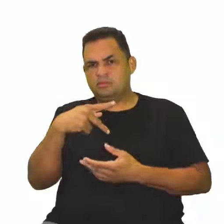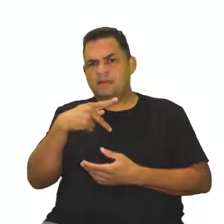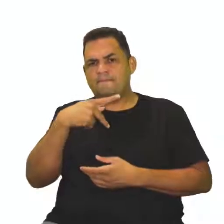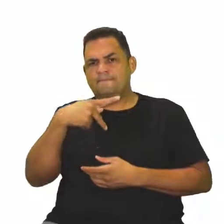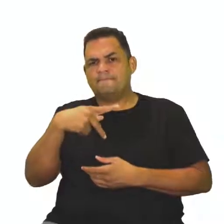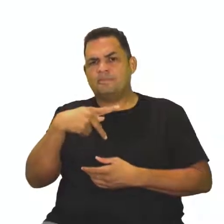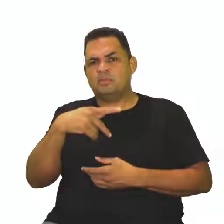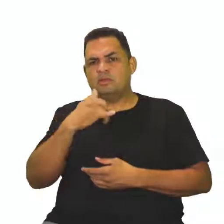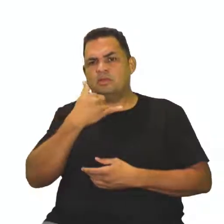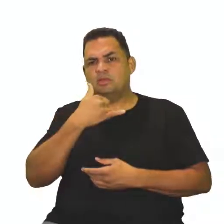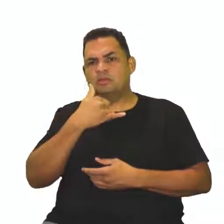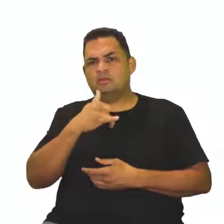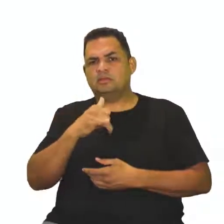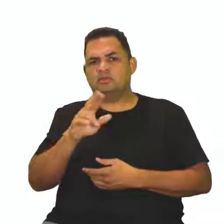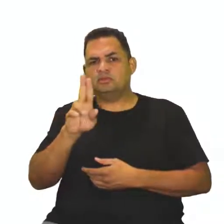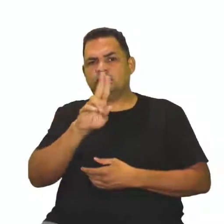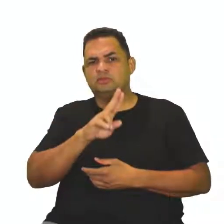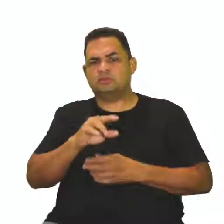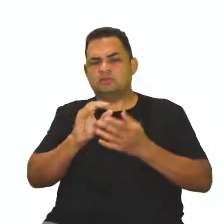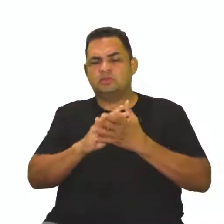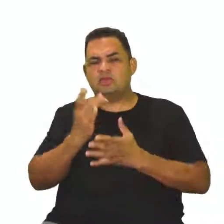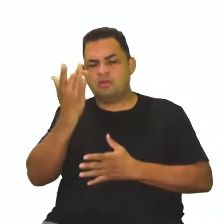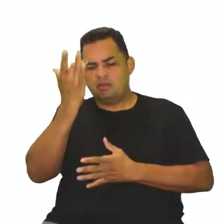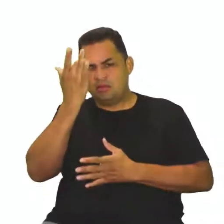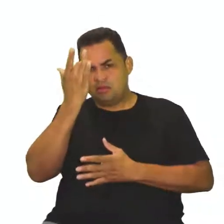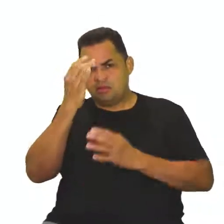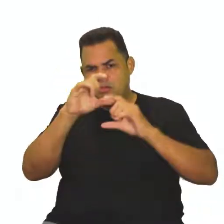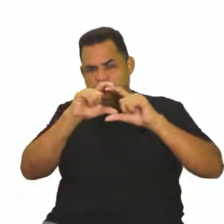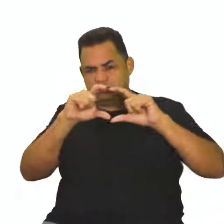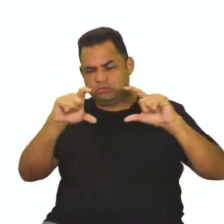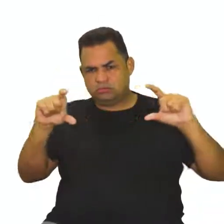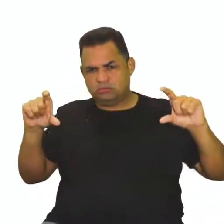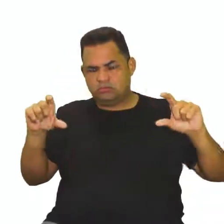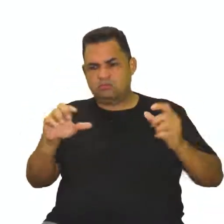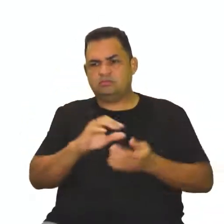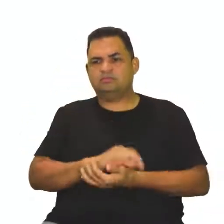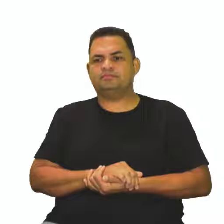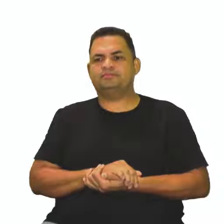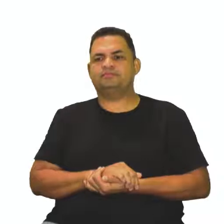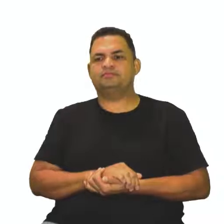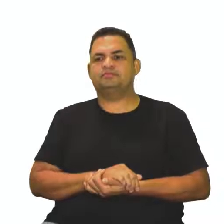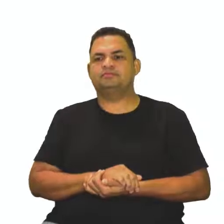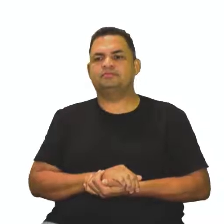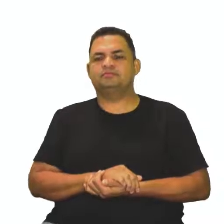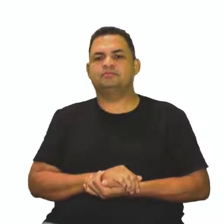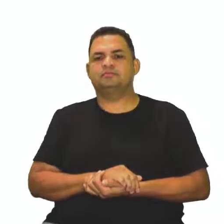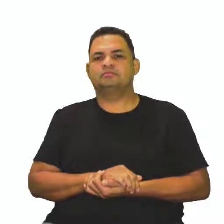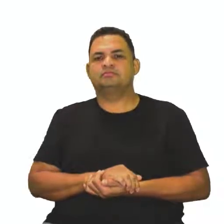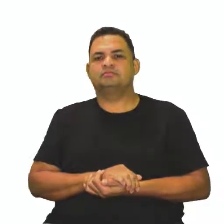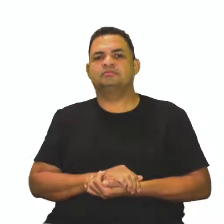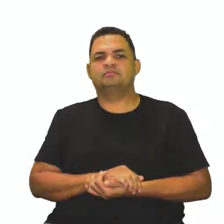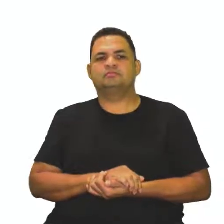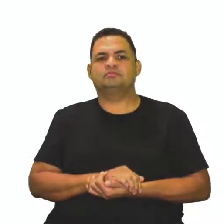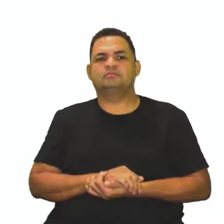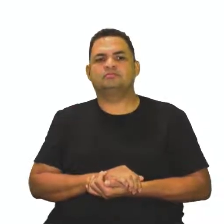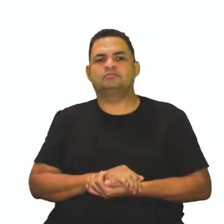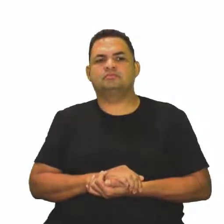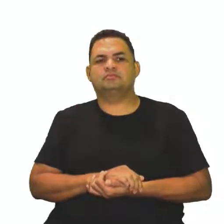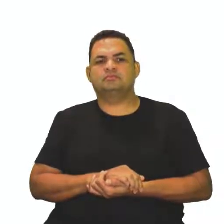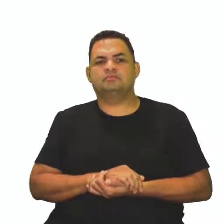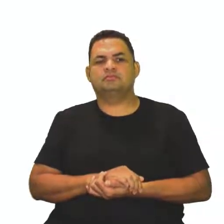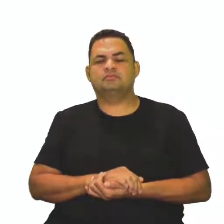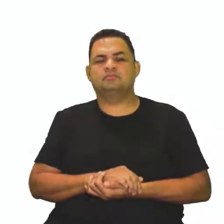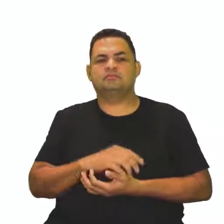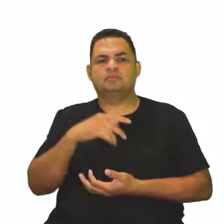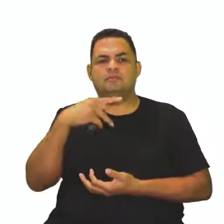utilizamos a seguinte equação, tá bom? Pessoal, vamos lá. Além de utilizar a potência,